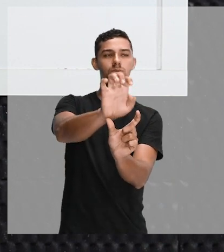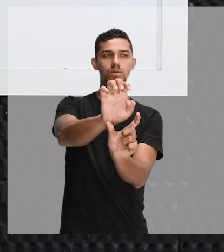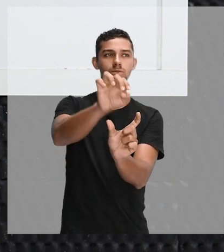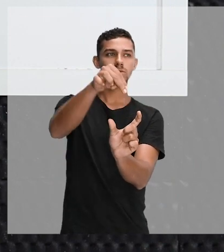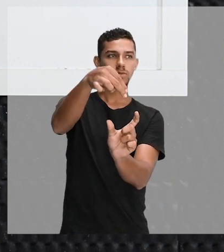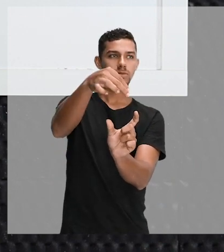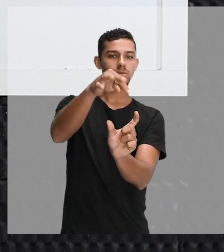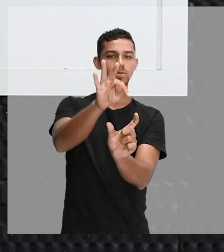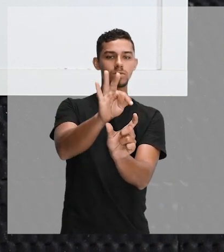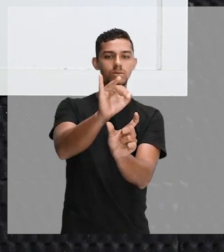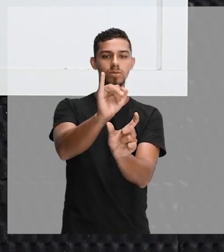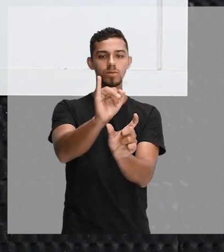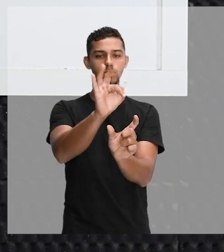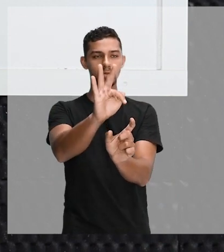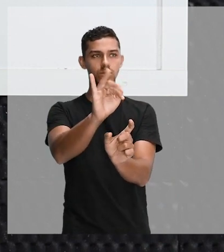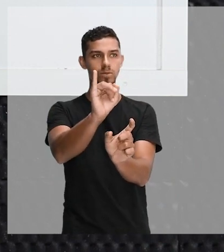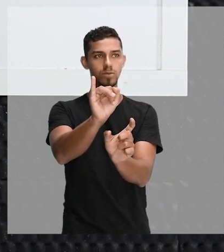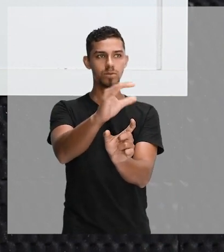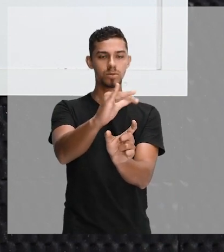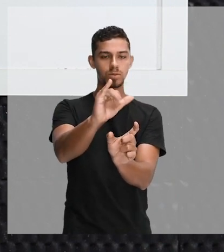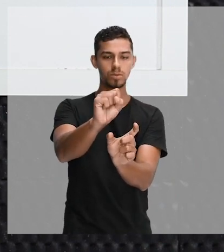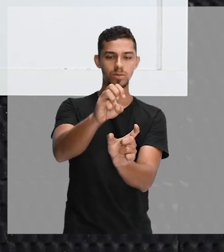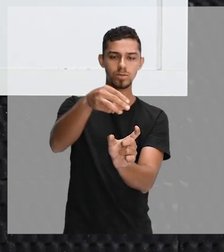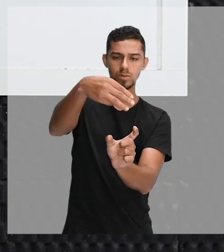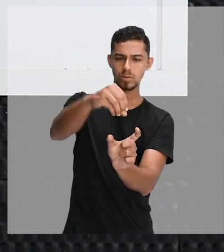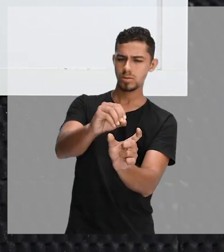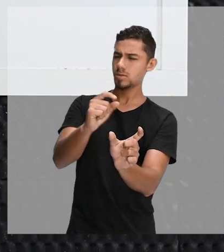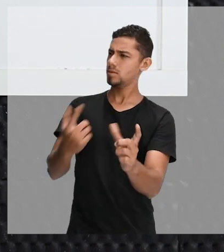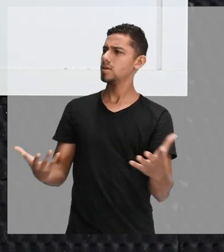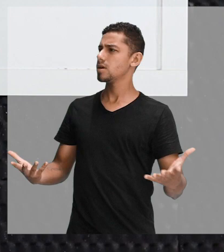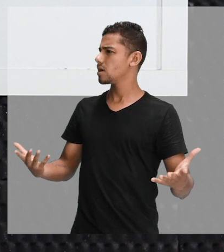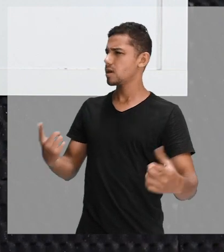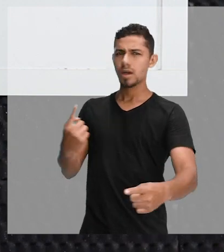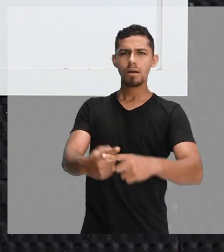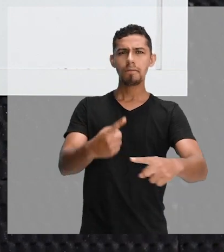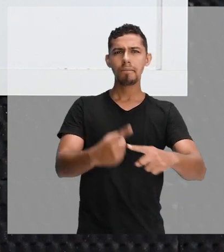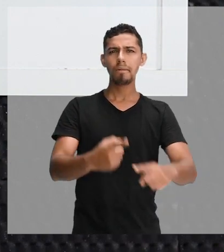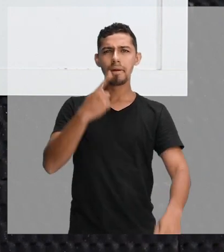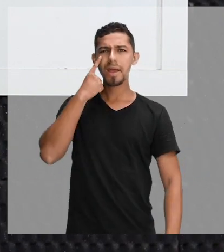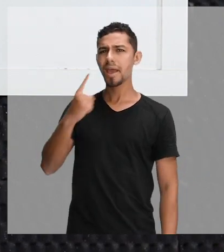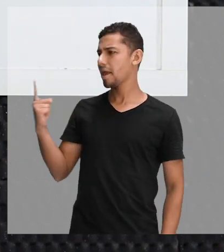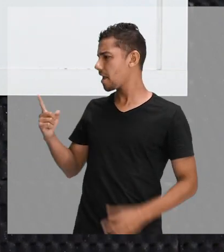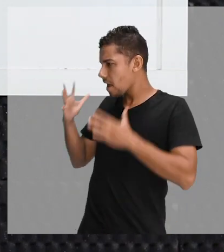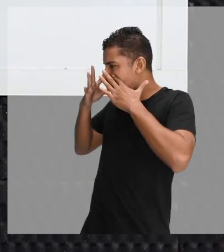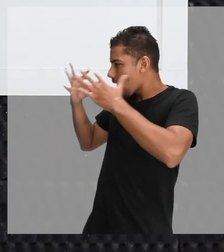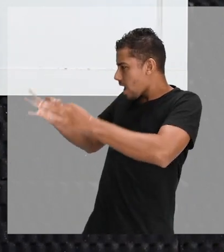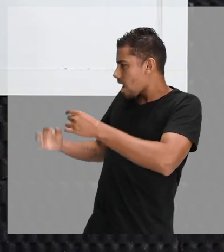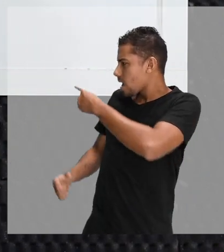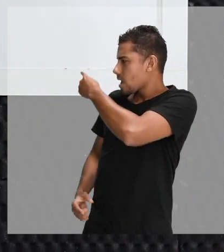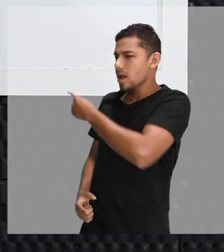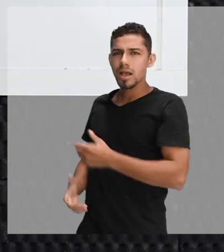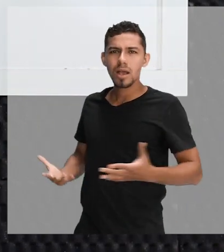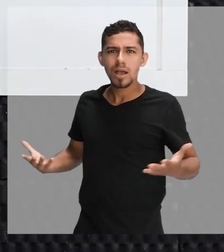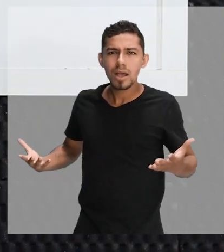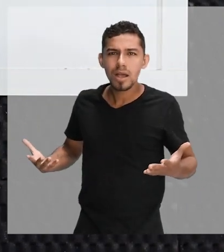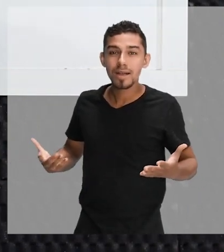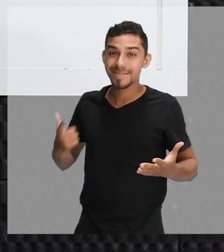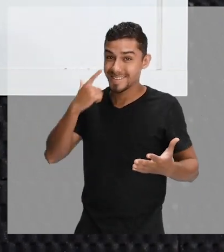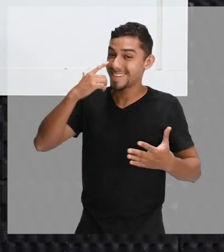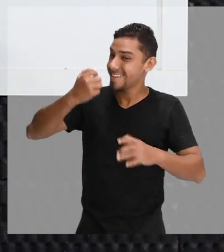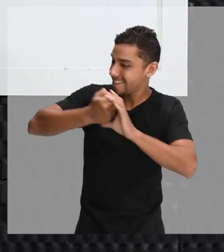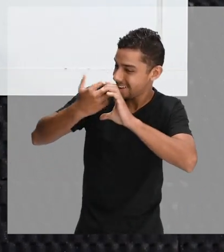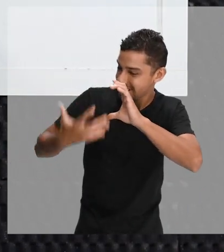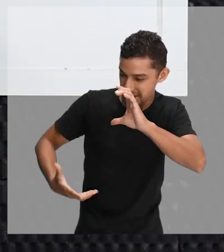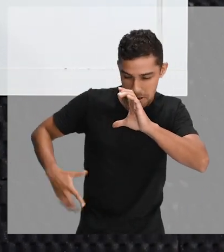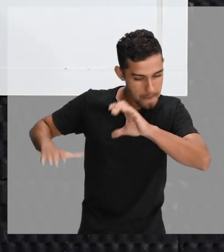Cientificismo. Ah, professor, por que o senhor está chamando tanta atenção para isso aqui? Porque é ela que vai mais nos interessar, é essa